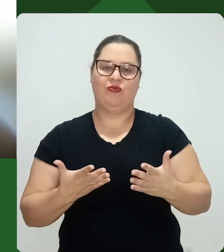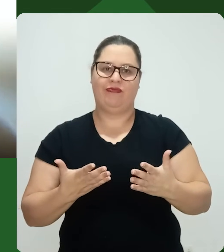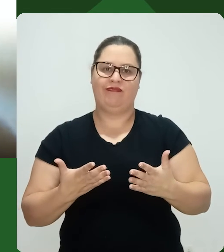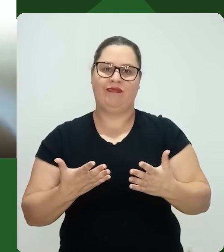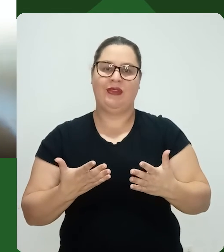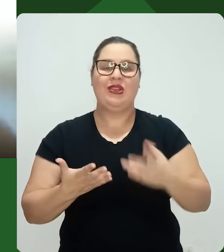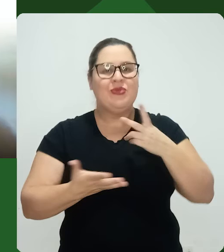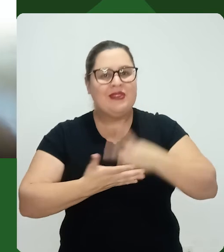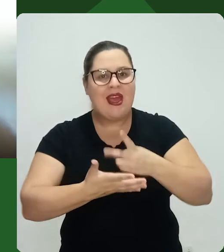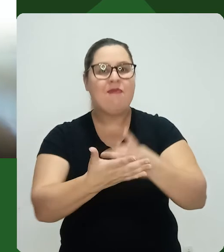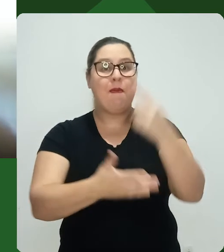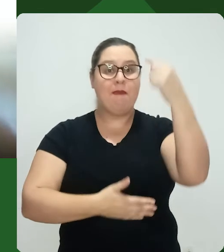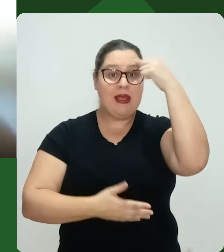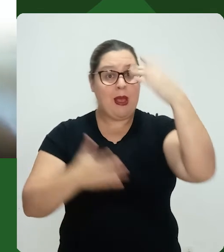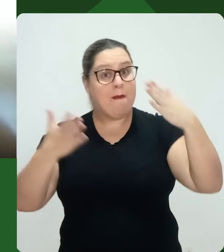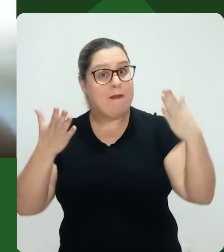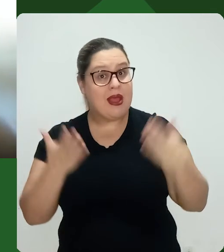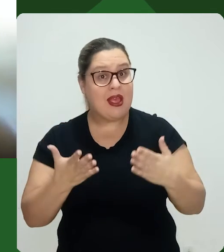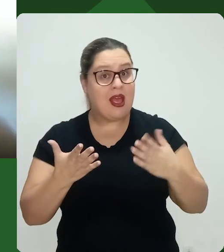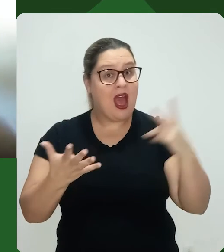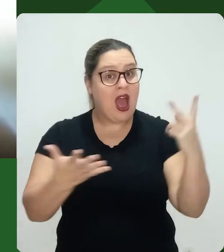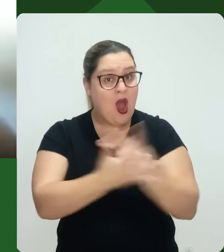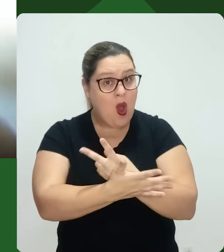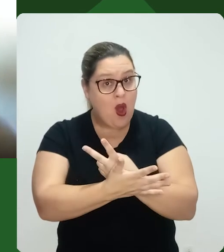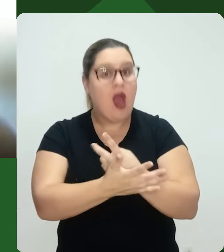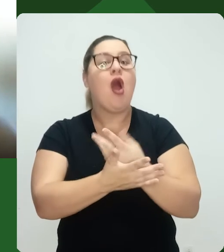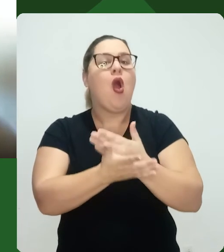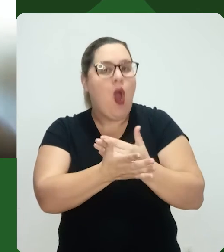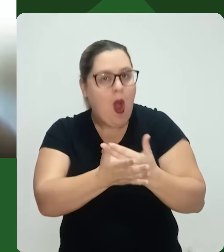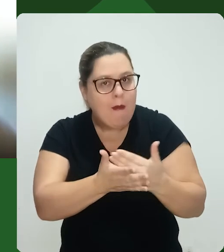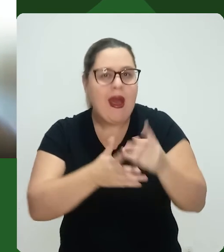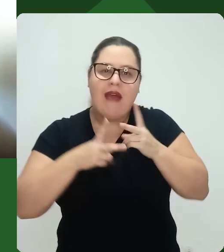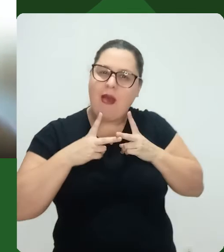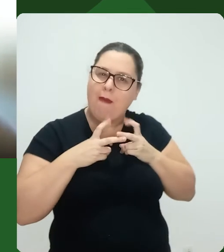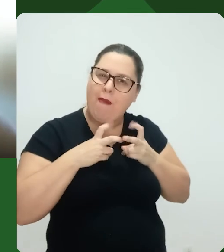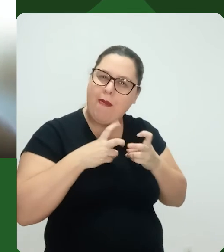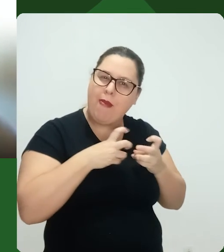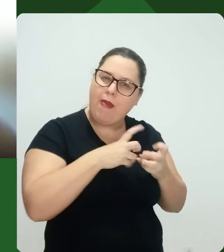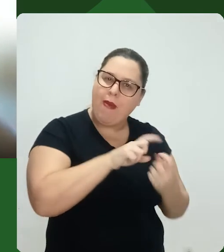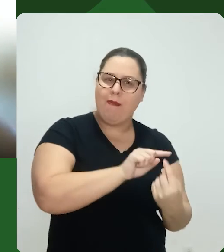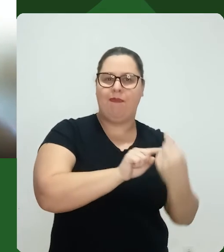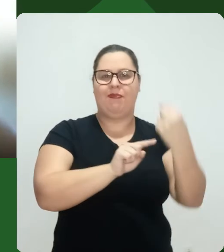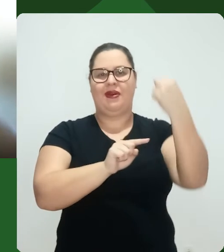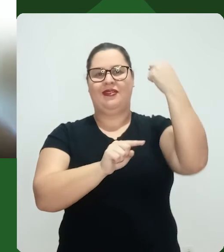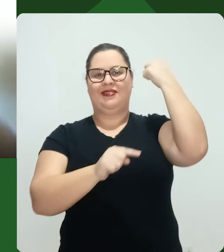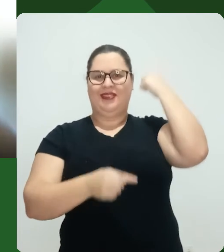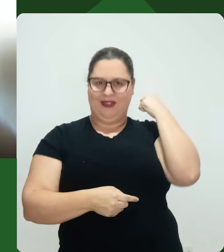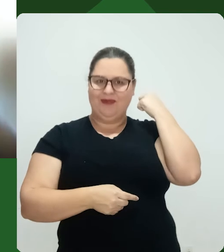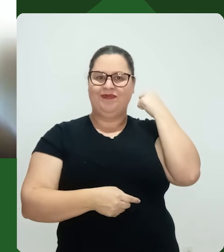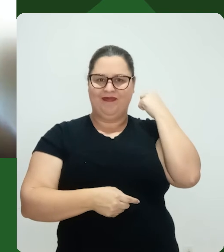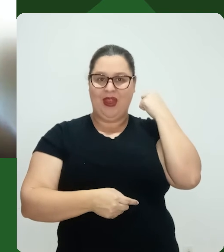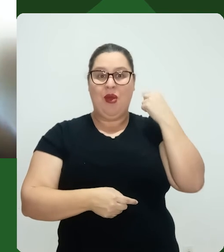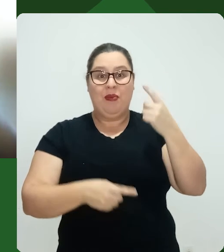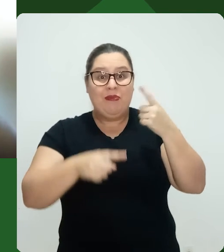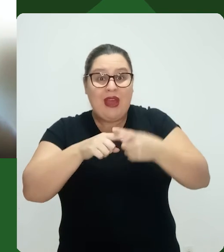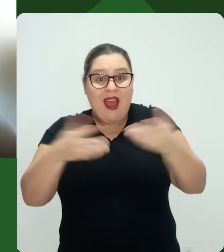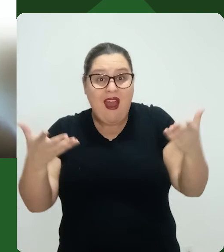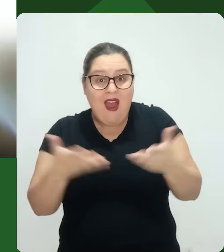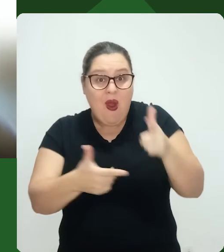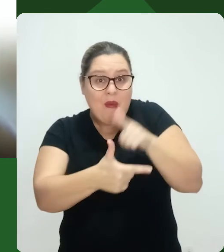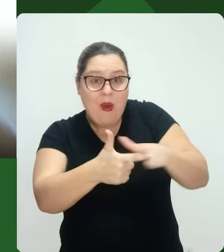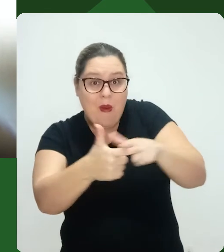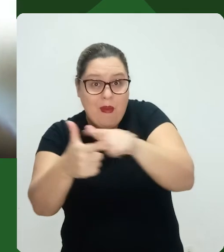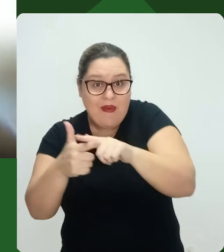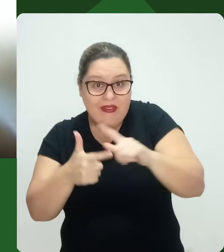sociedade atual. Então, a gente sempre pensa a história do presente para o passado. Para quê? Para a gente partir